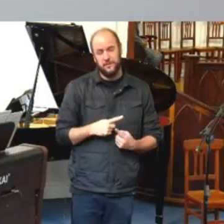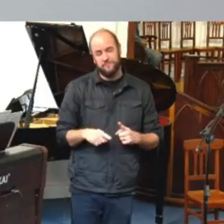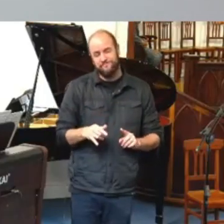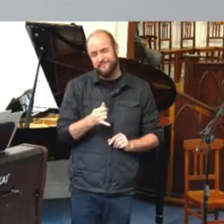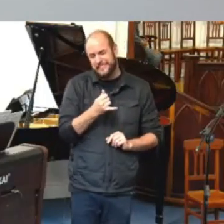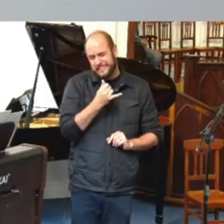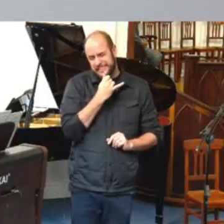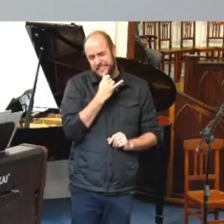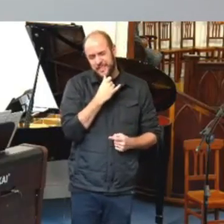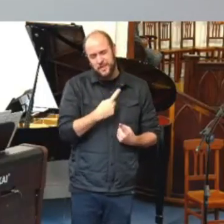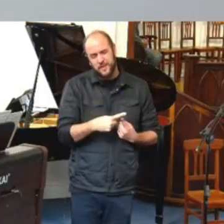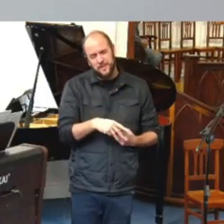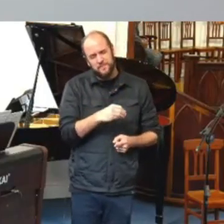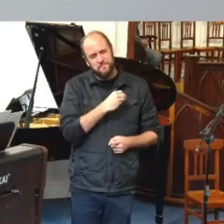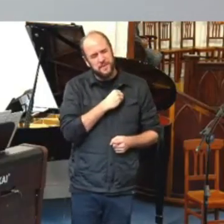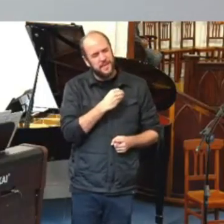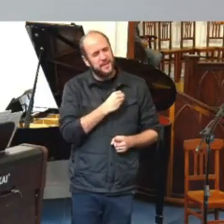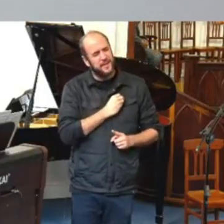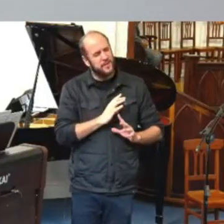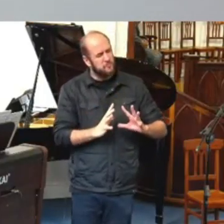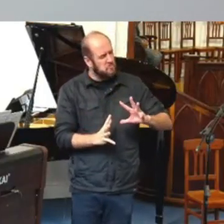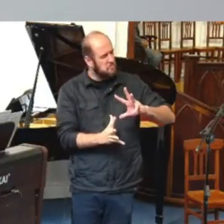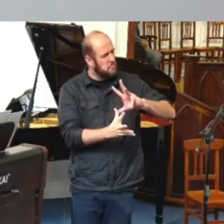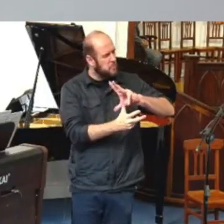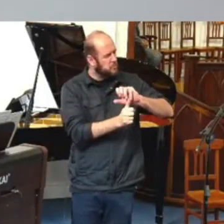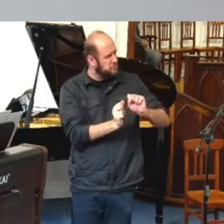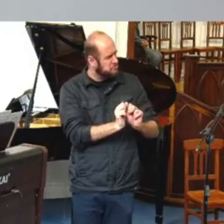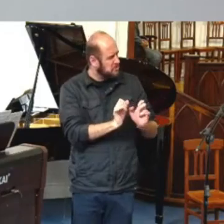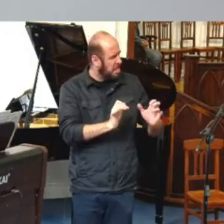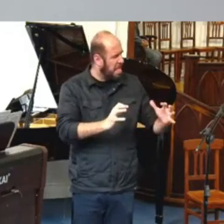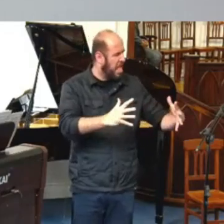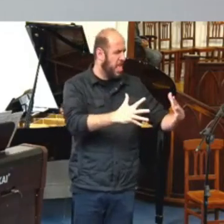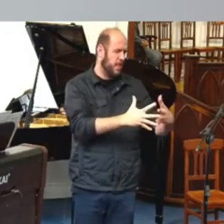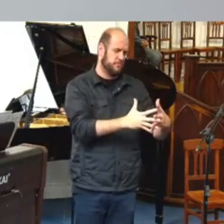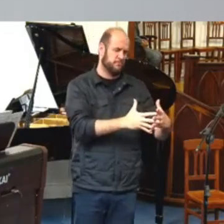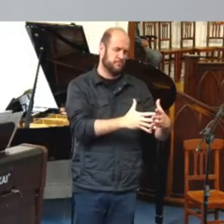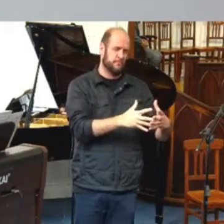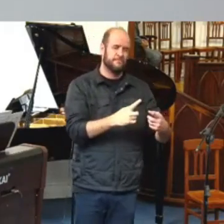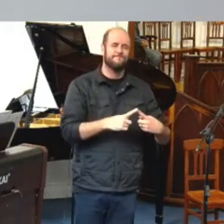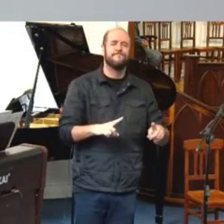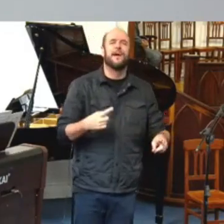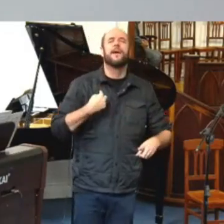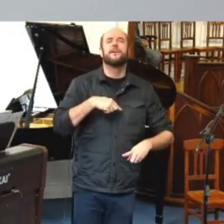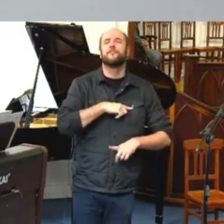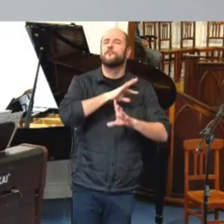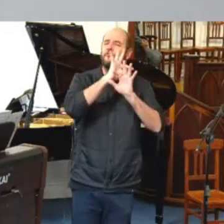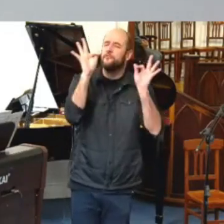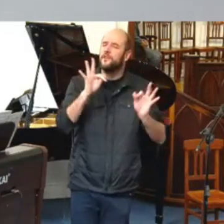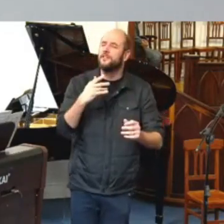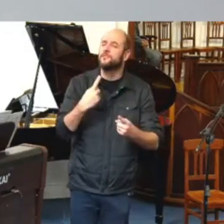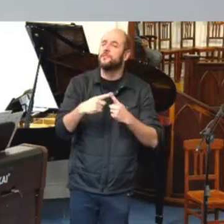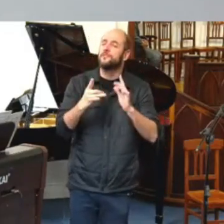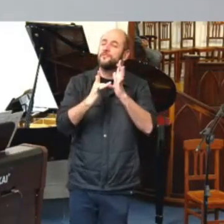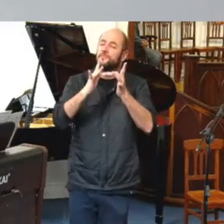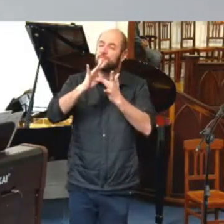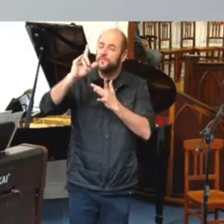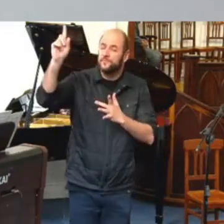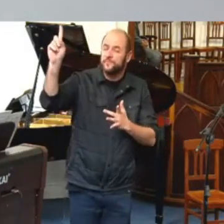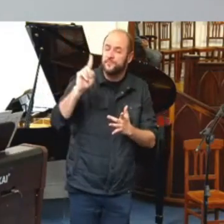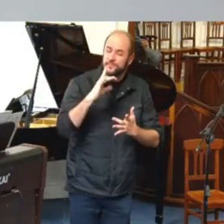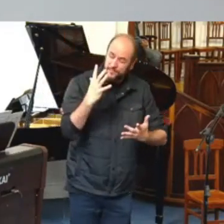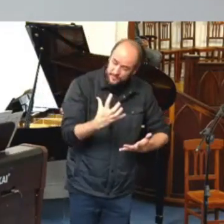Infelizmente, por conta do pecado que entrou no mundo. Mas felizmente nós temos o nosso Senhor Jesus, aquele que nos